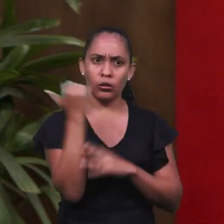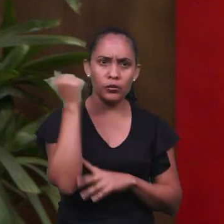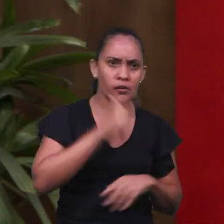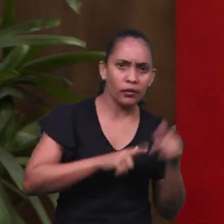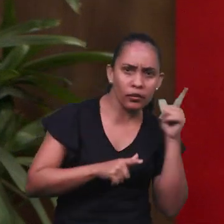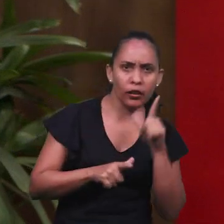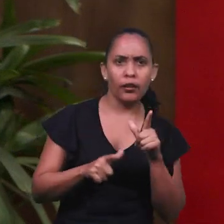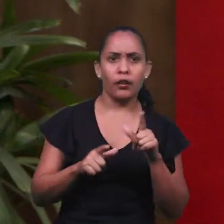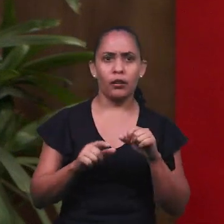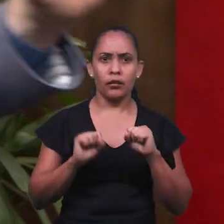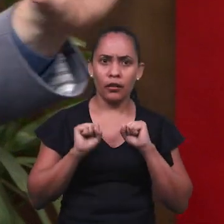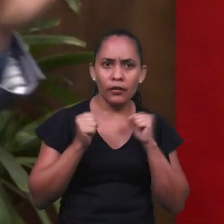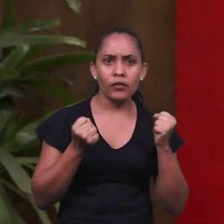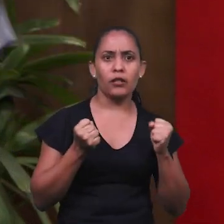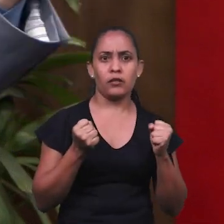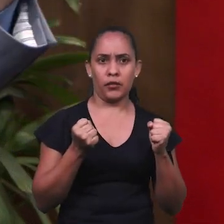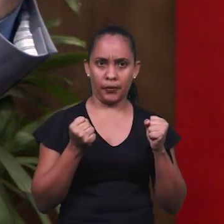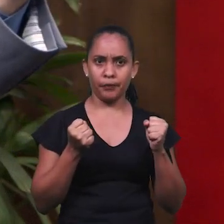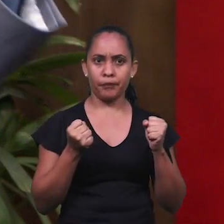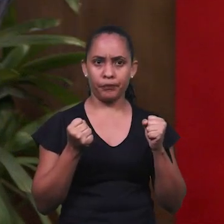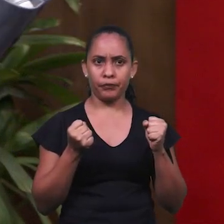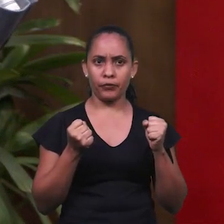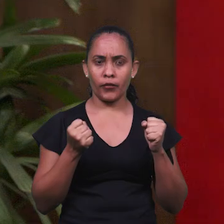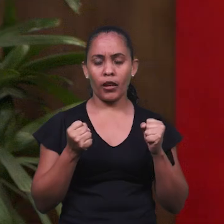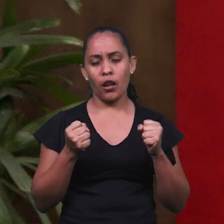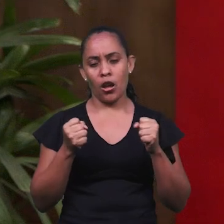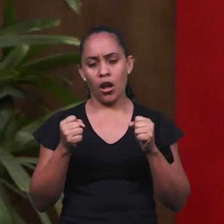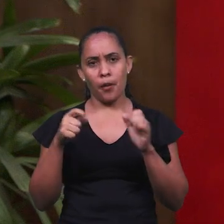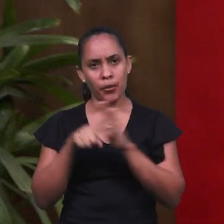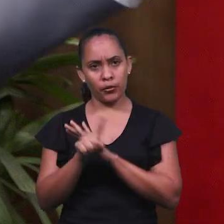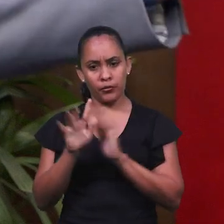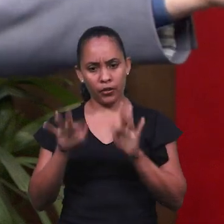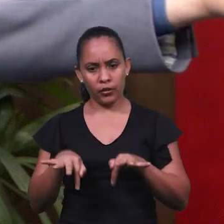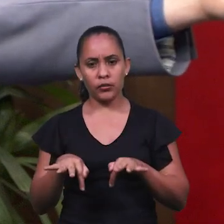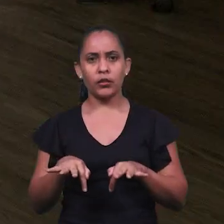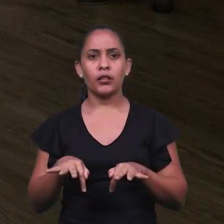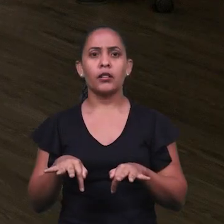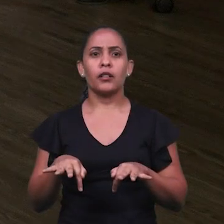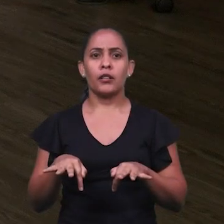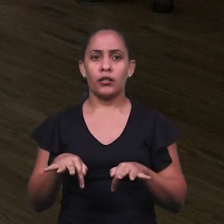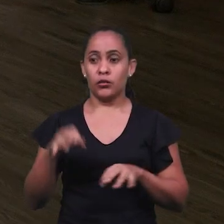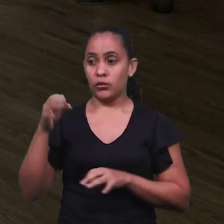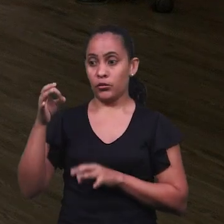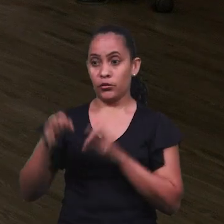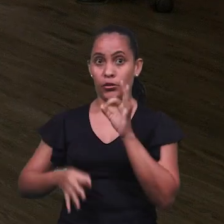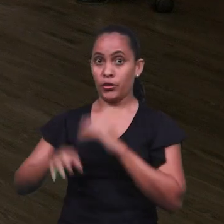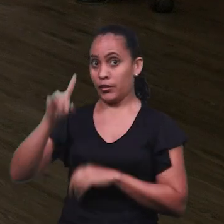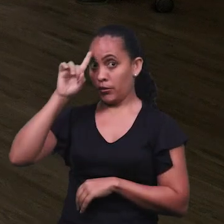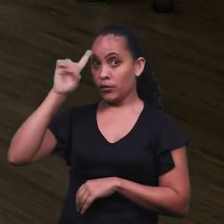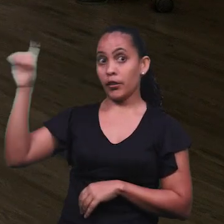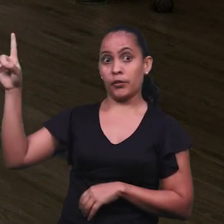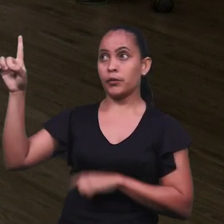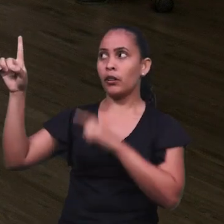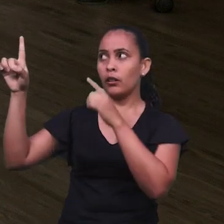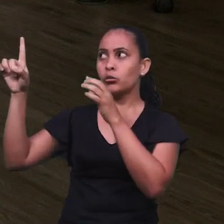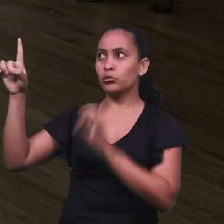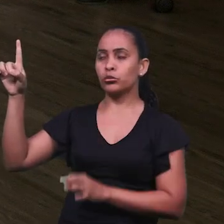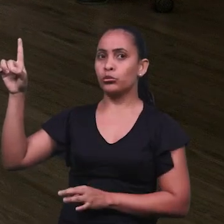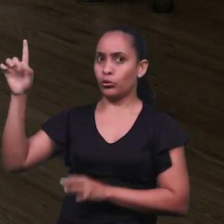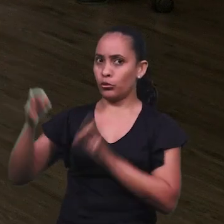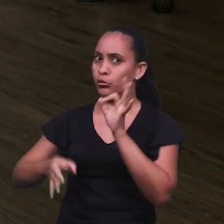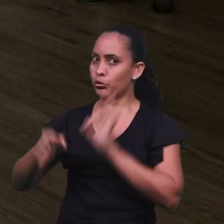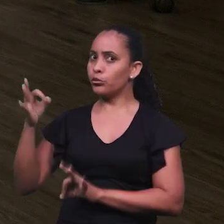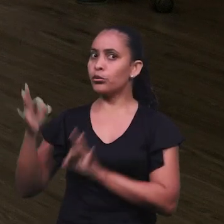bem, ele se esforçou, tem o mérito. O final da pergunta fala assim, segundo a justiça de Deus. Deus é justo. Uhum.